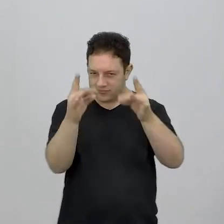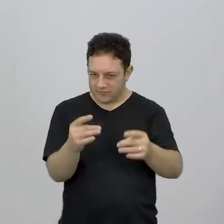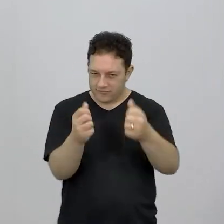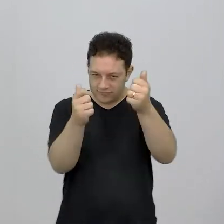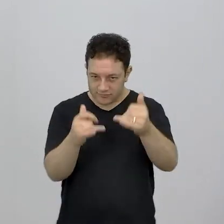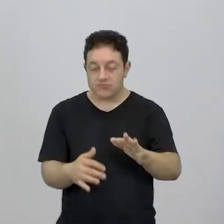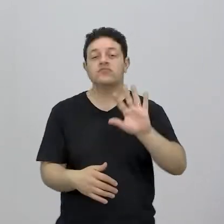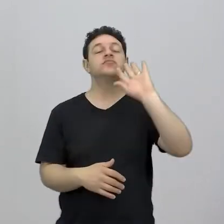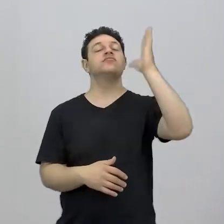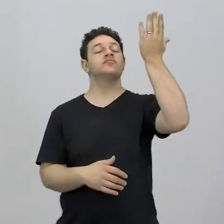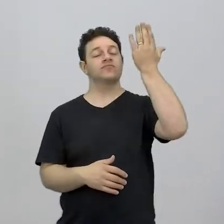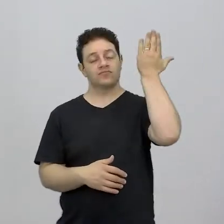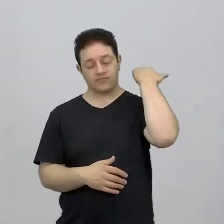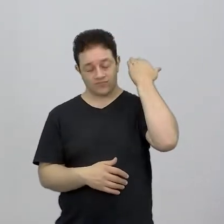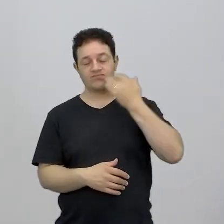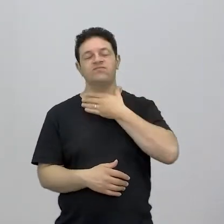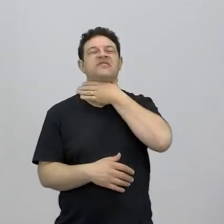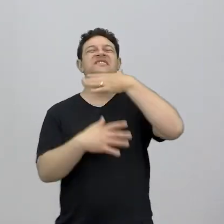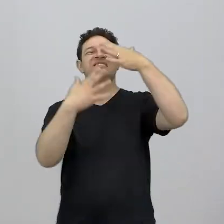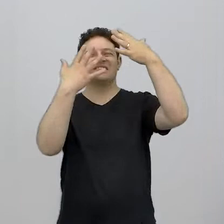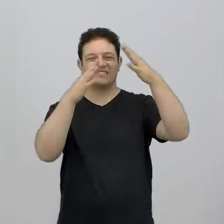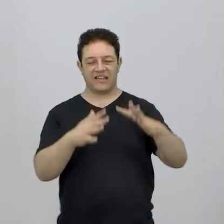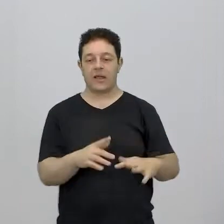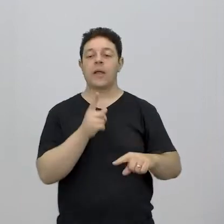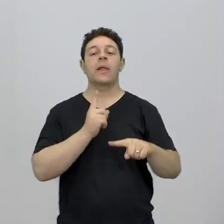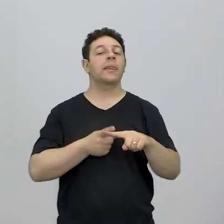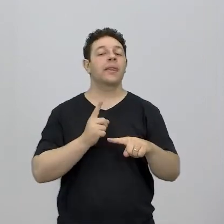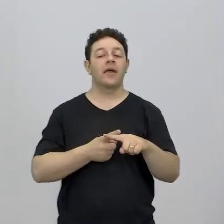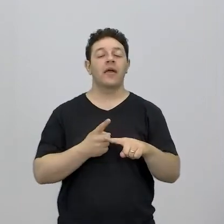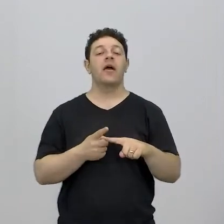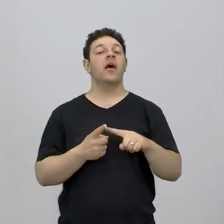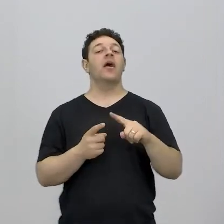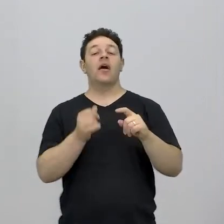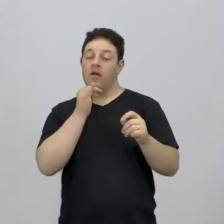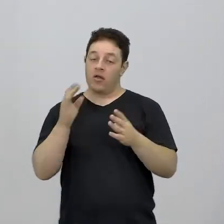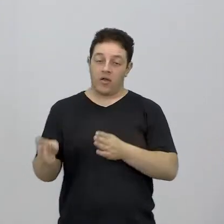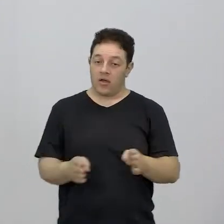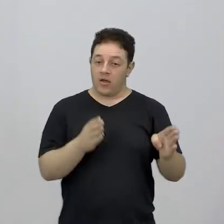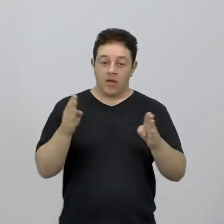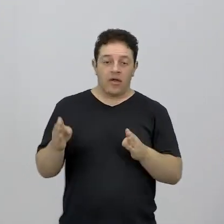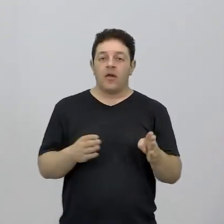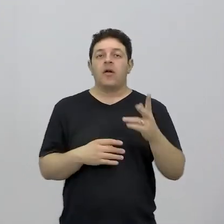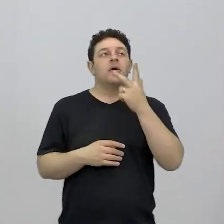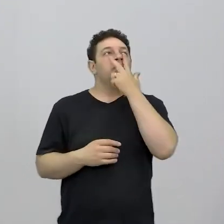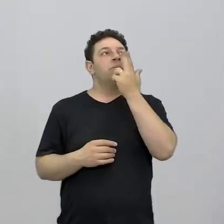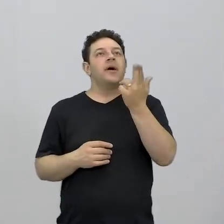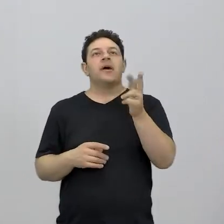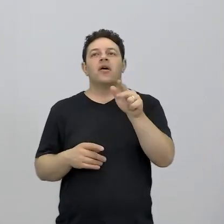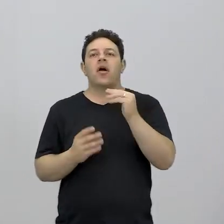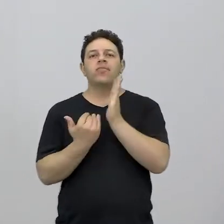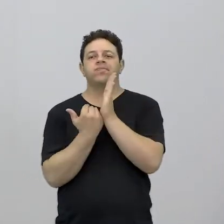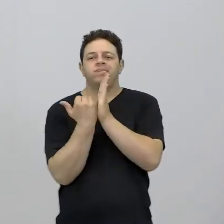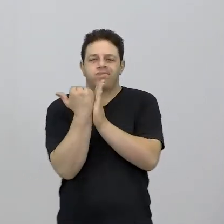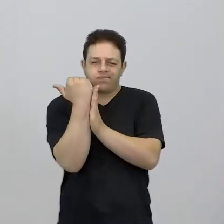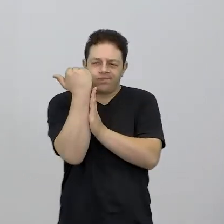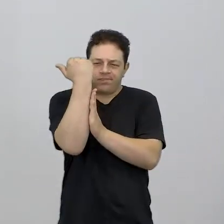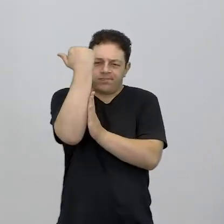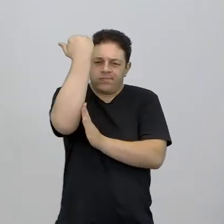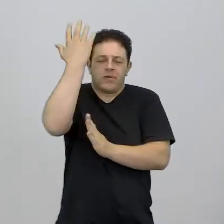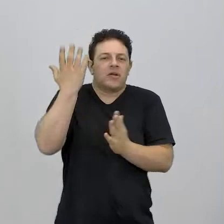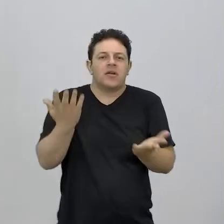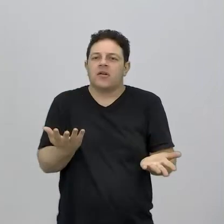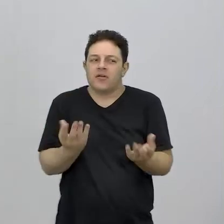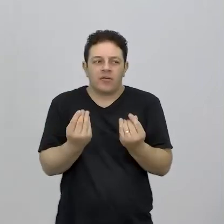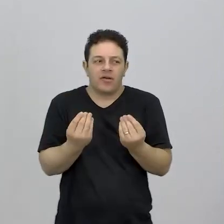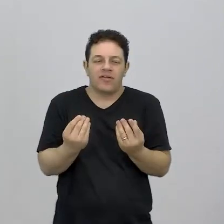também entrou em crise na medida em que essa produção ela se excedeu demais, a ponto de não